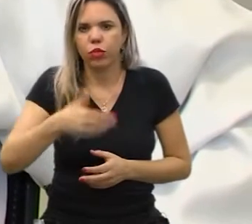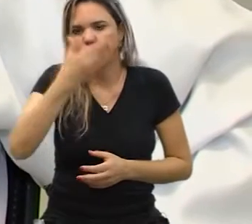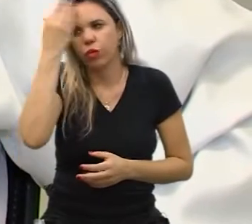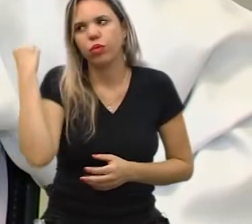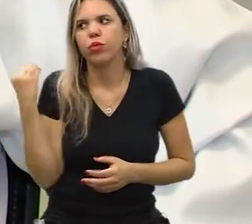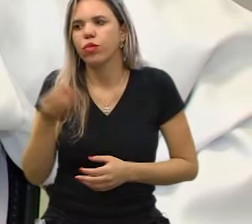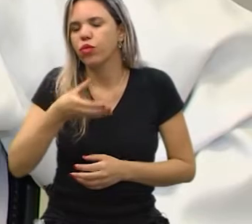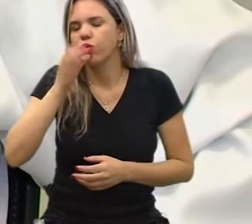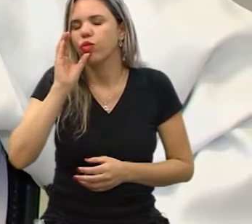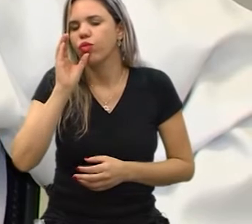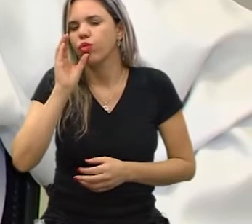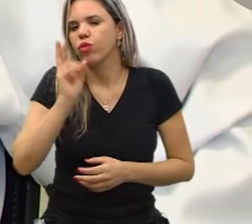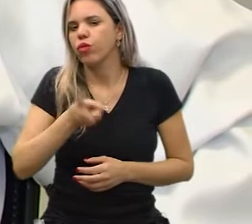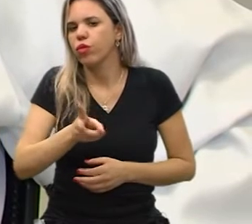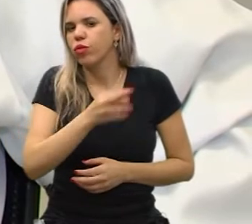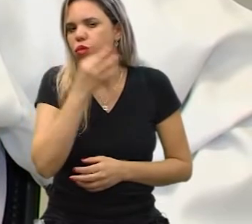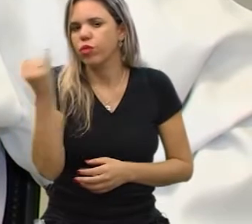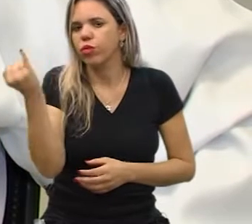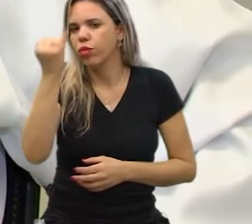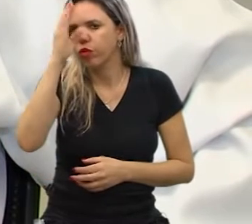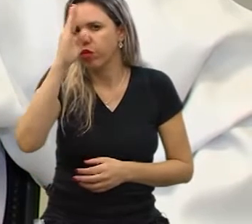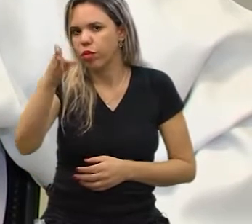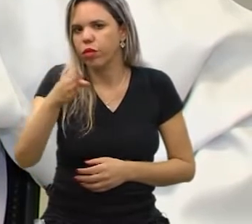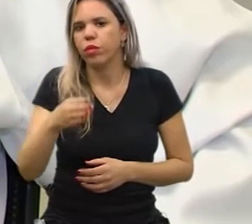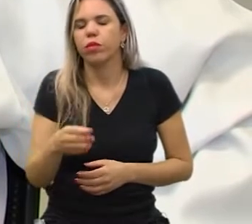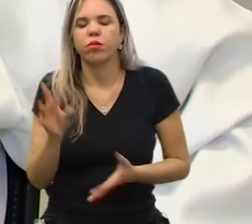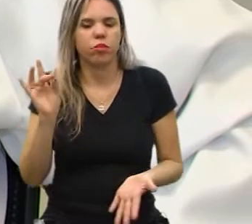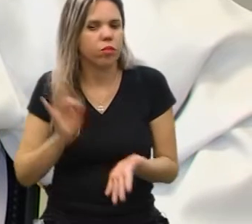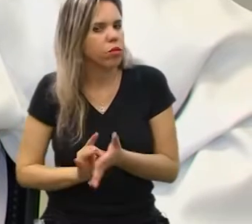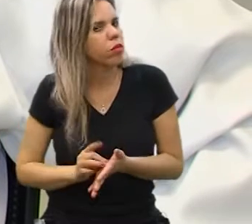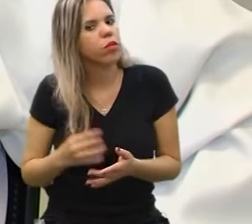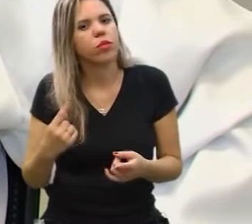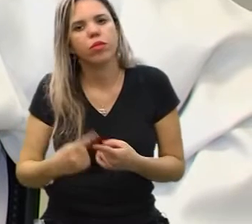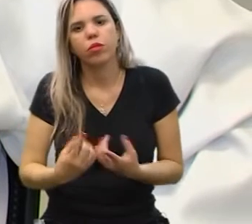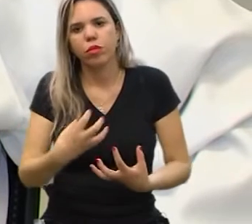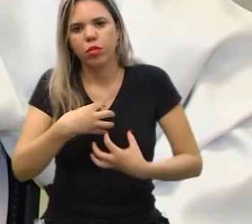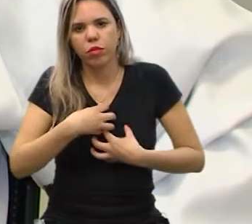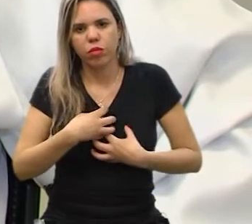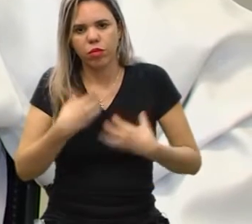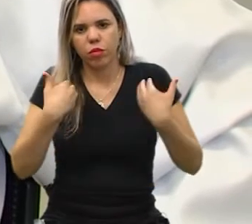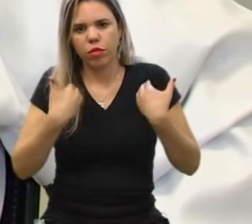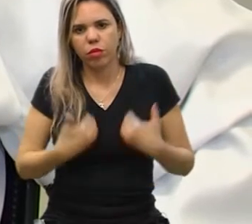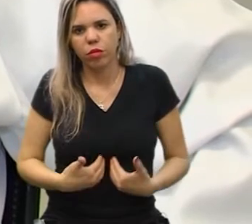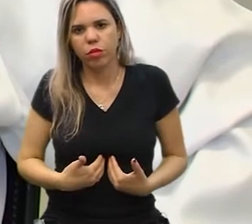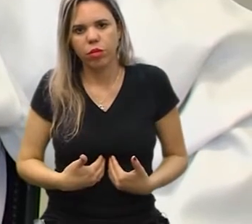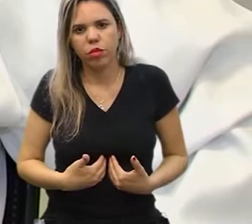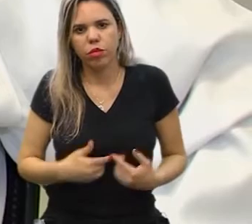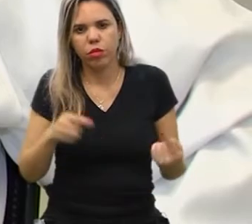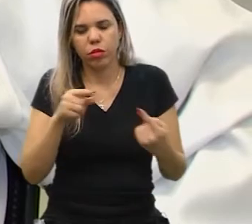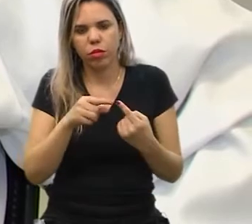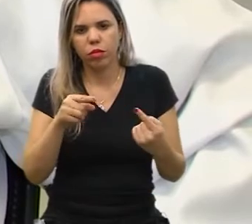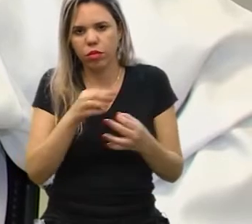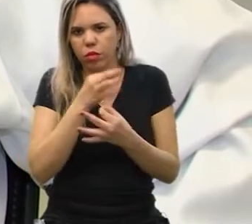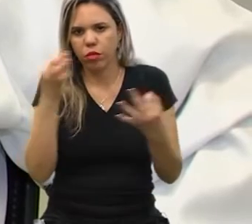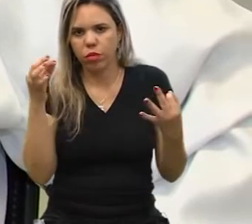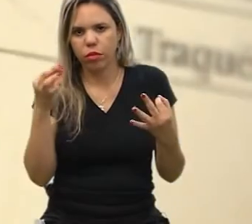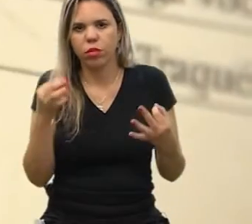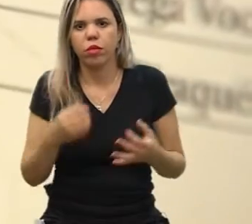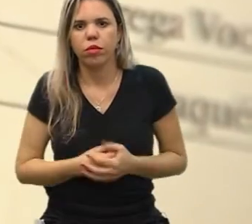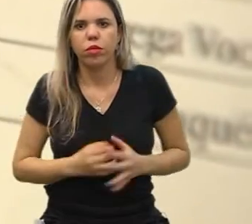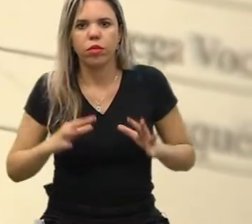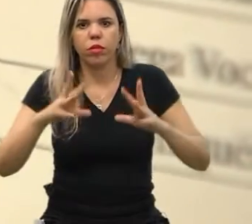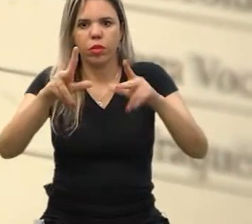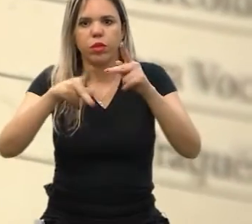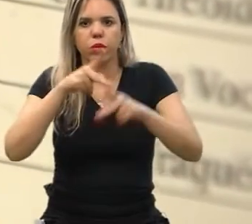esquecendo que a hidratação oral é sempre muito mais eficiente porque mantém as nossas secreções fluidificadas,